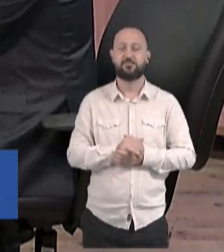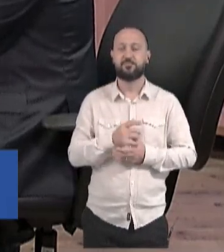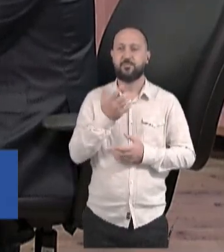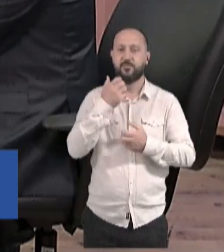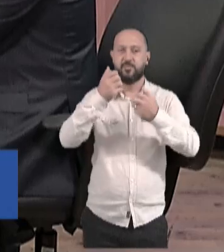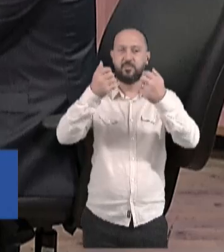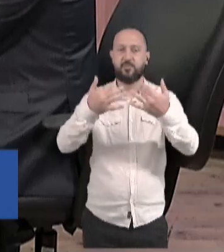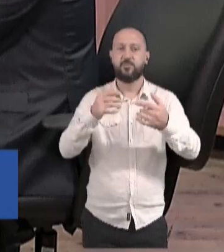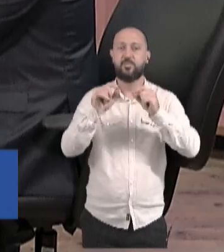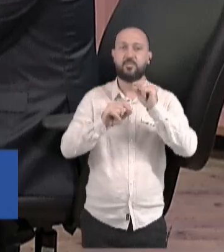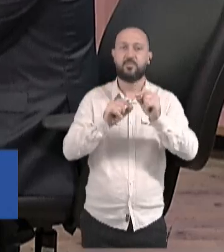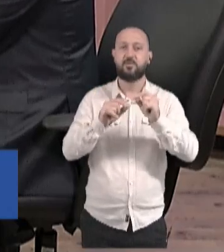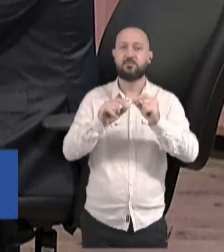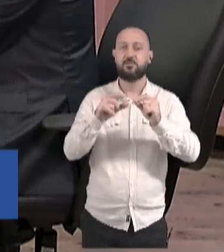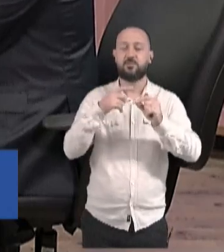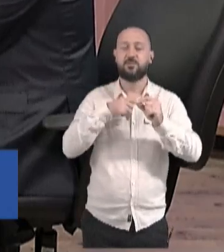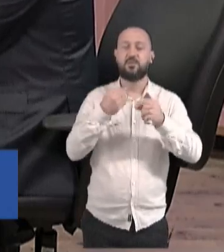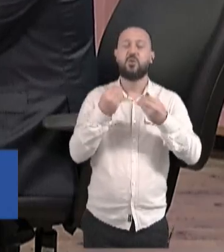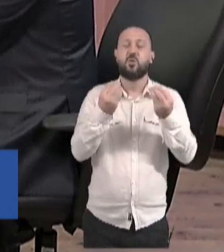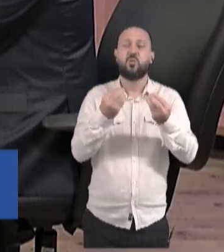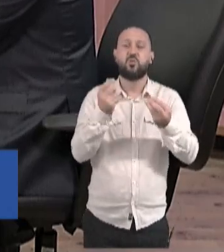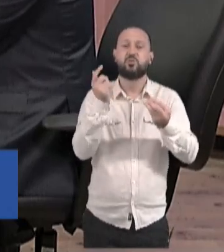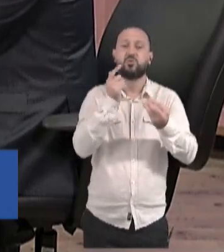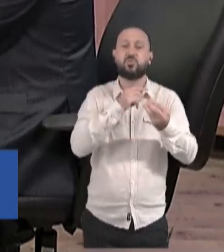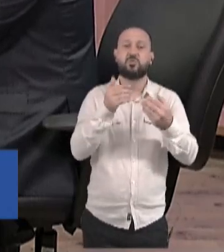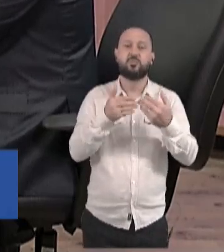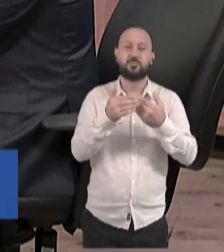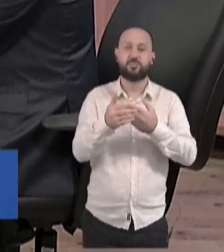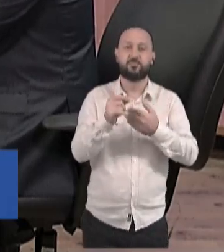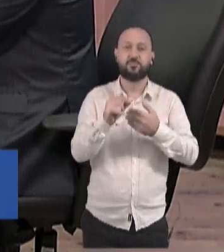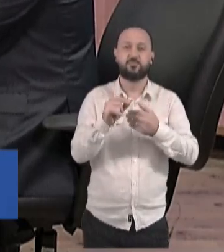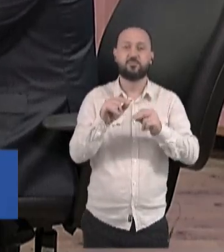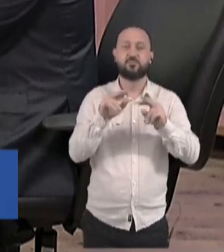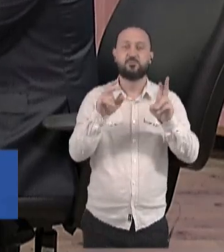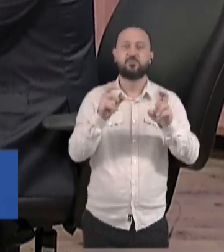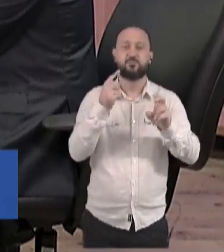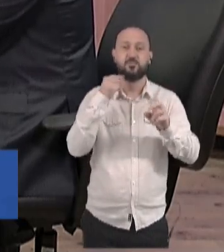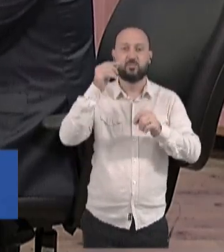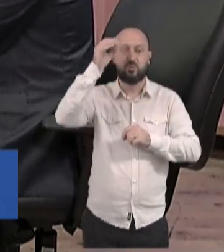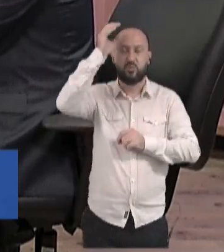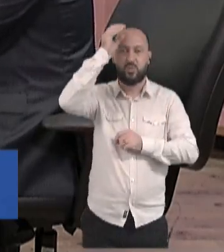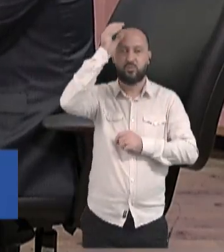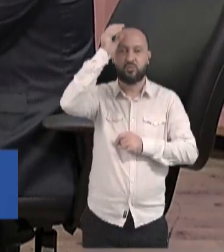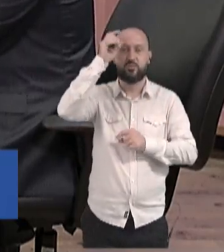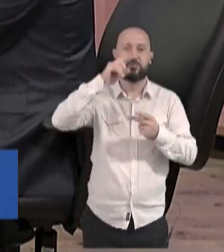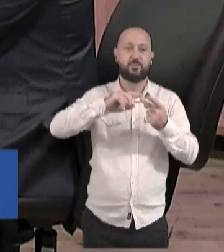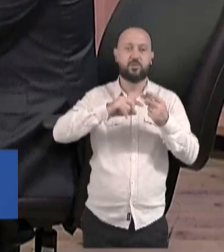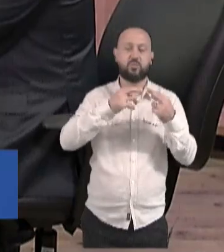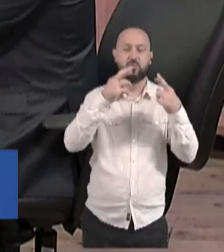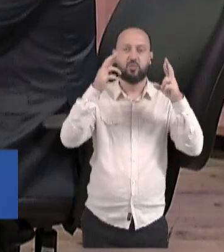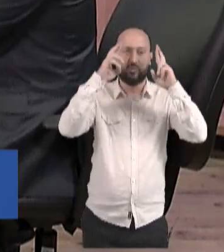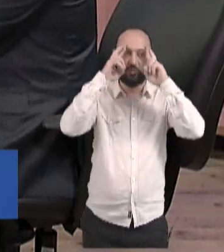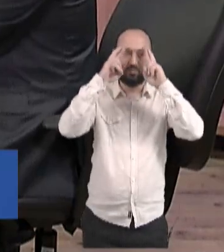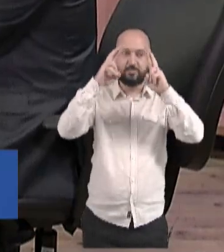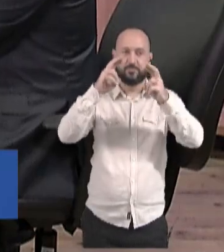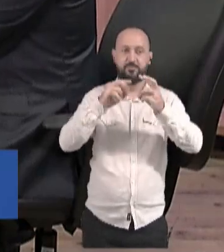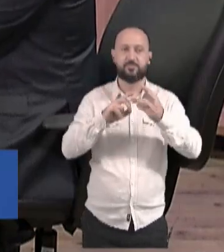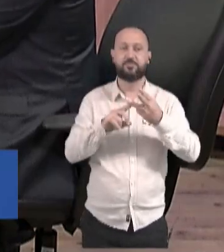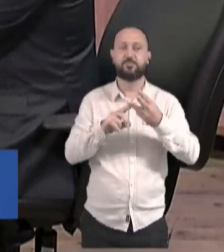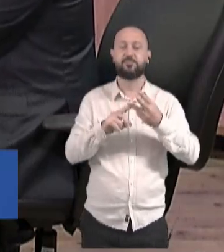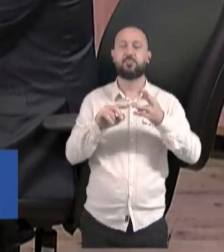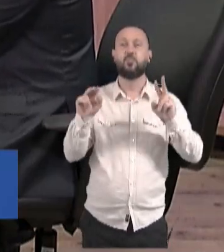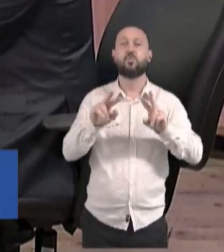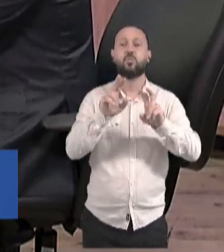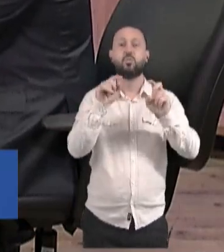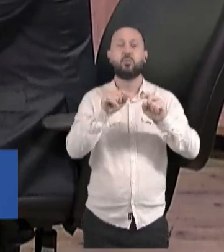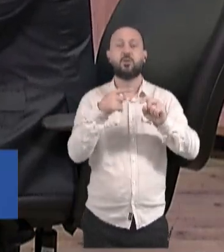que você falasse mais um pouquinho sobre isso, deputado. Como chegar na ponta essa questão da conscientização, do respeito, com